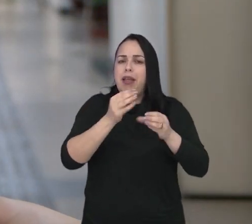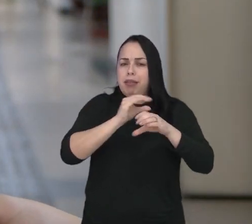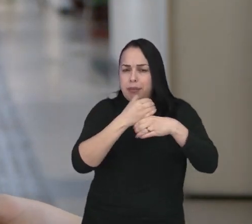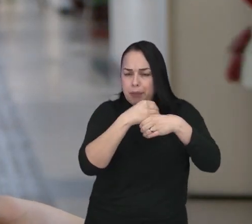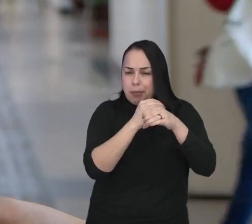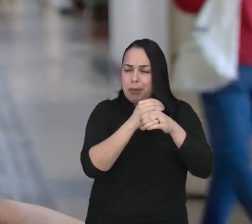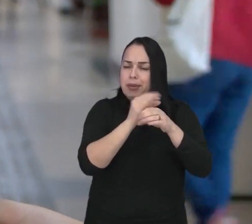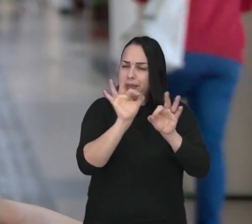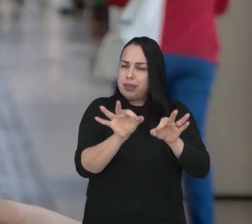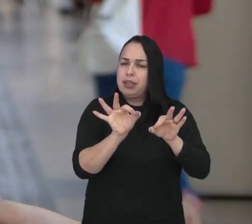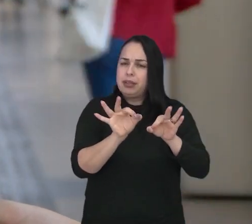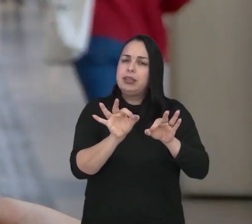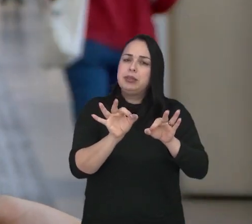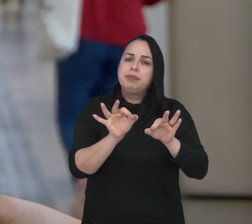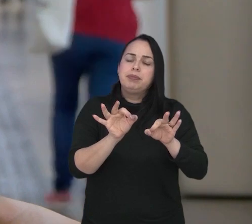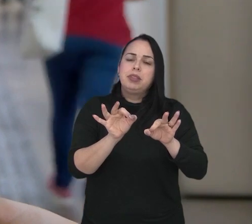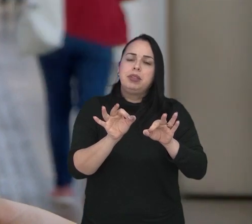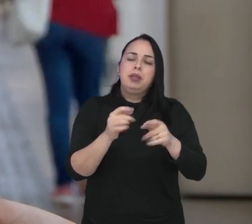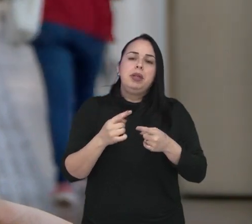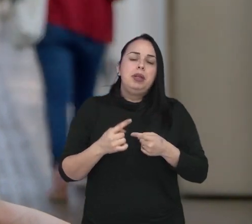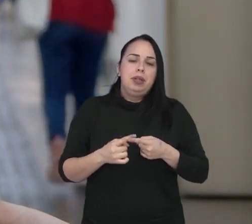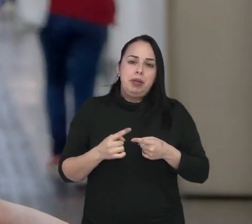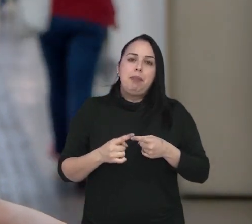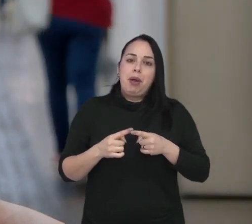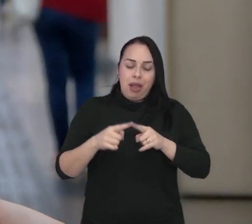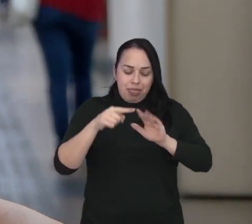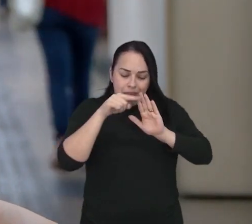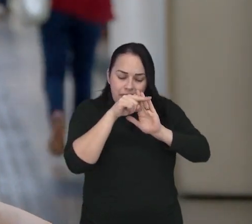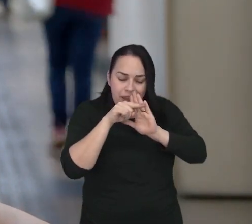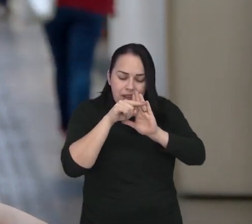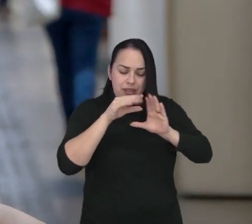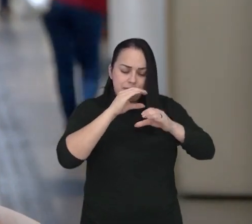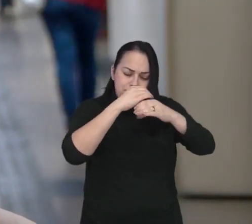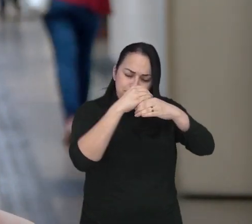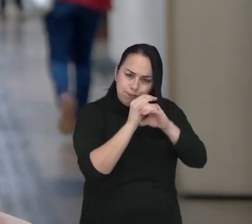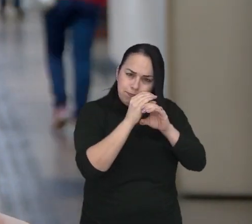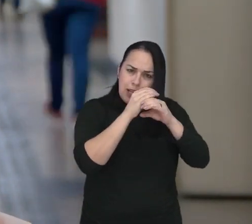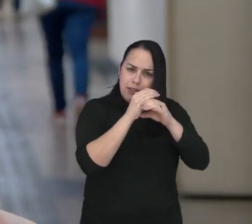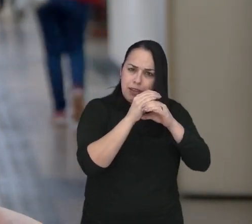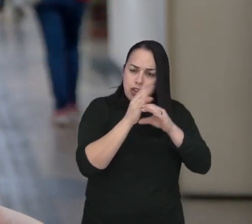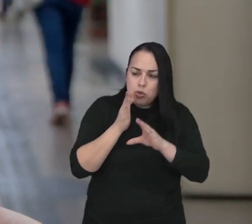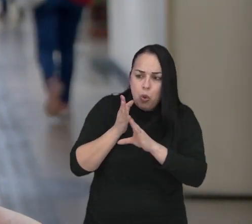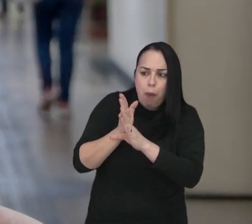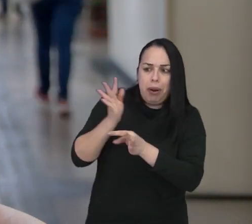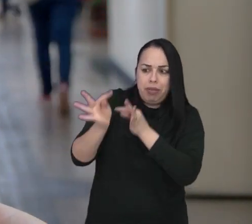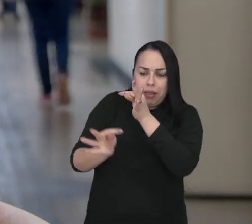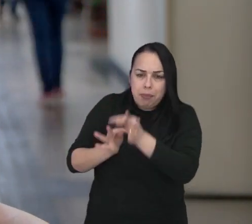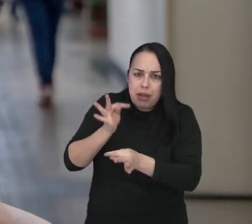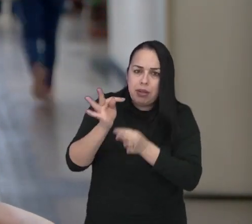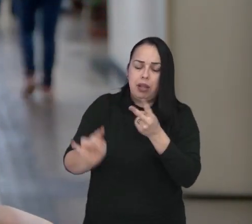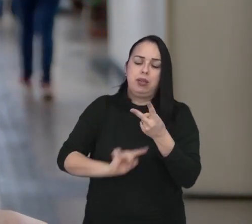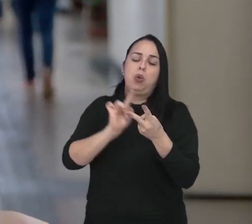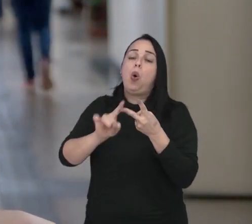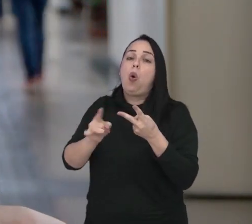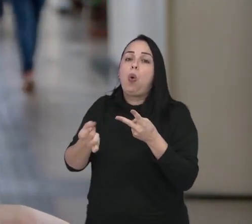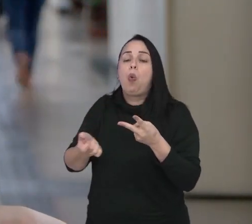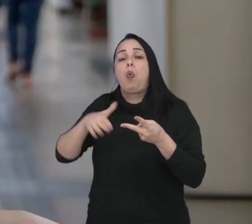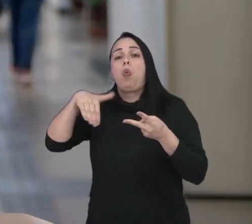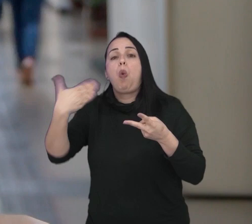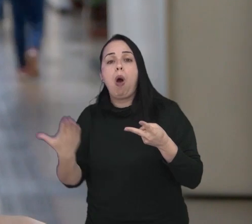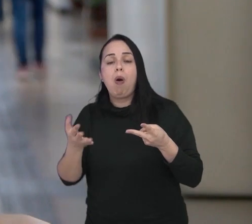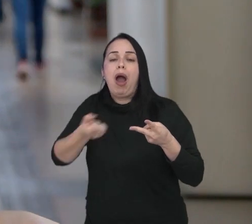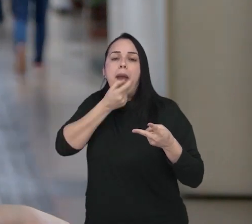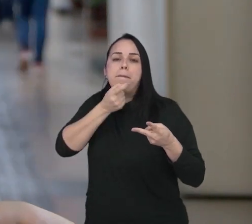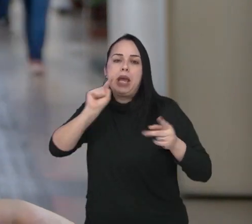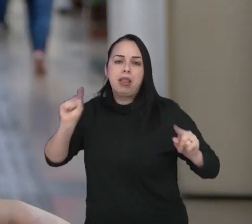da parte de pesquisa clínica mesmo. Porque há a pesquisa do determinado tratamento, do fármaco, ou